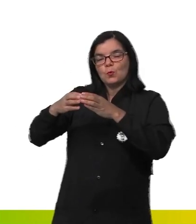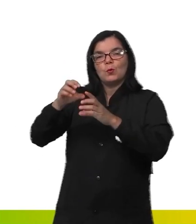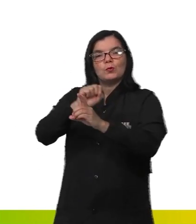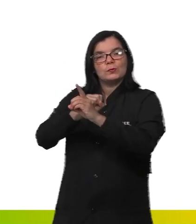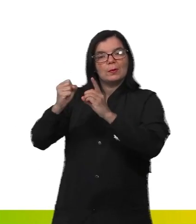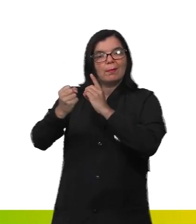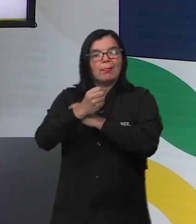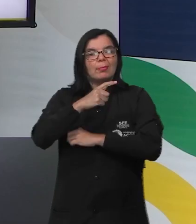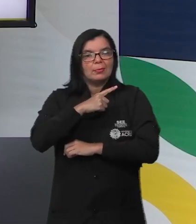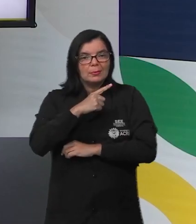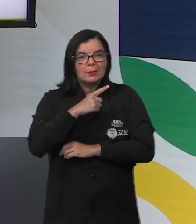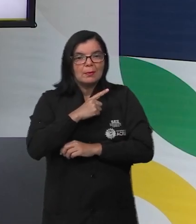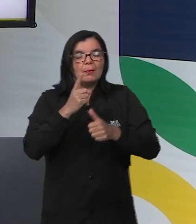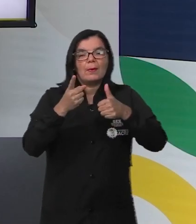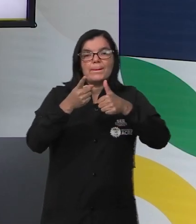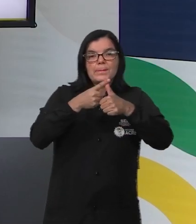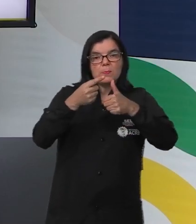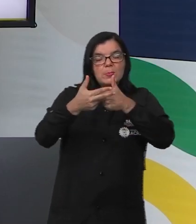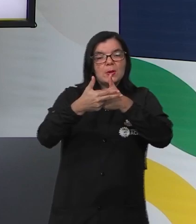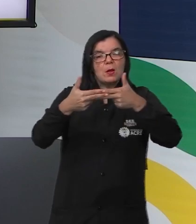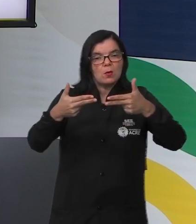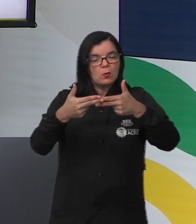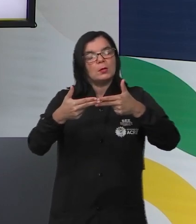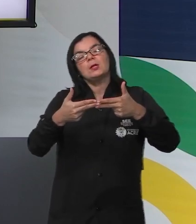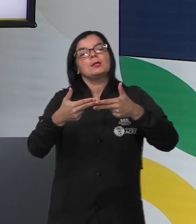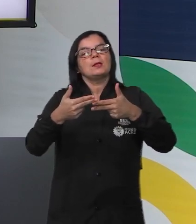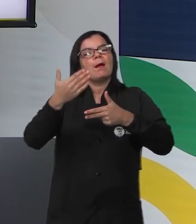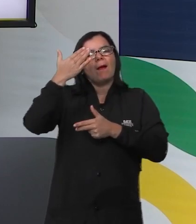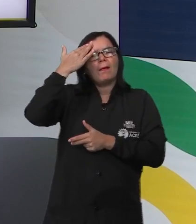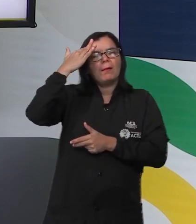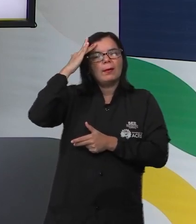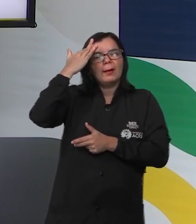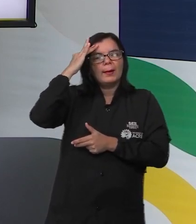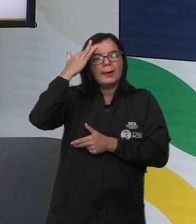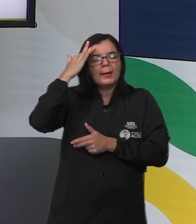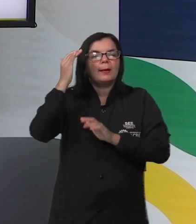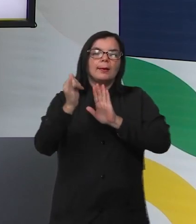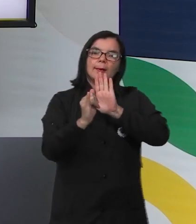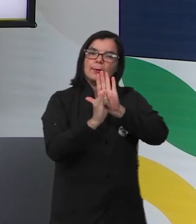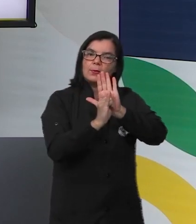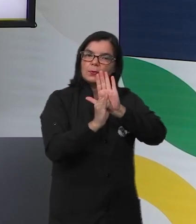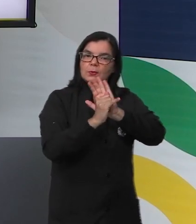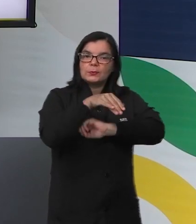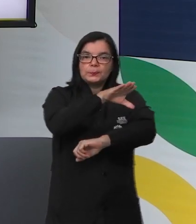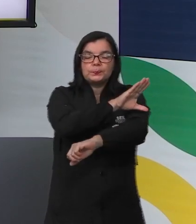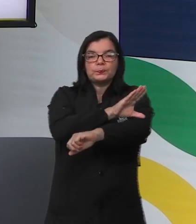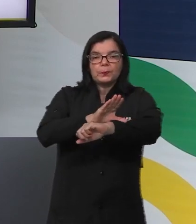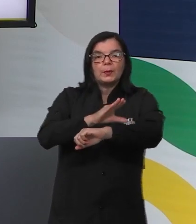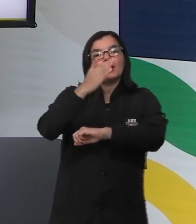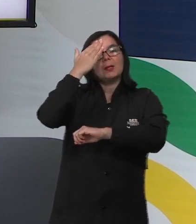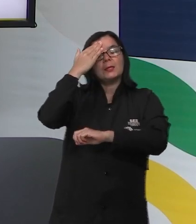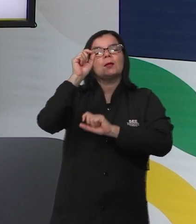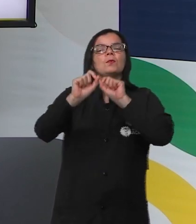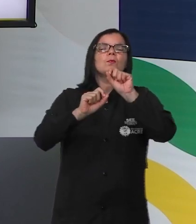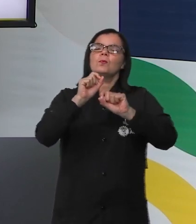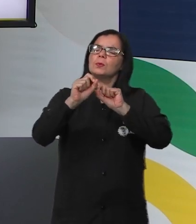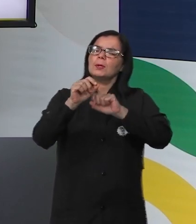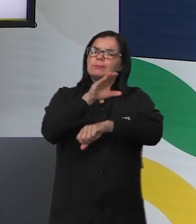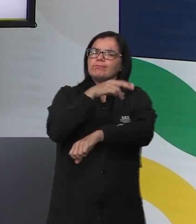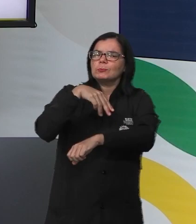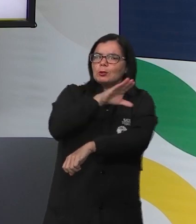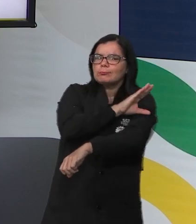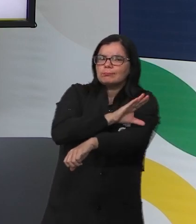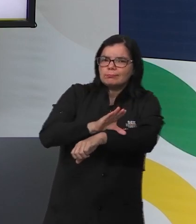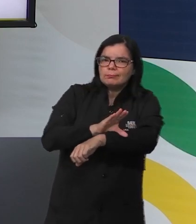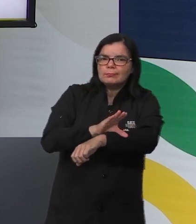possui. Então, a primeira coisa para a gente buscar entender a identidade cultural é entender o que seria essa cultura.